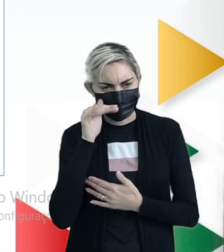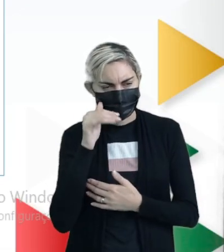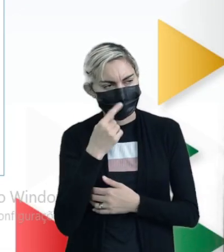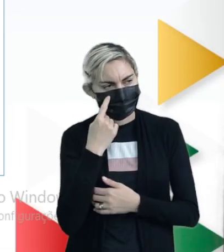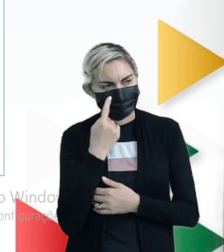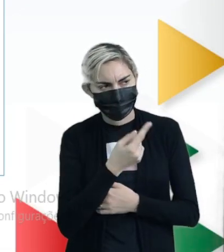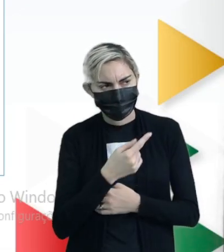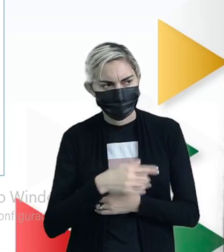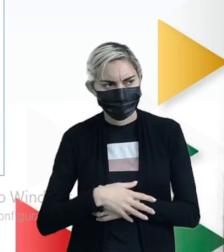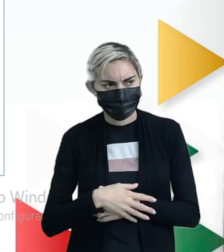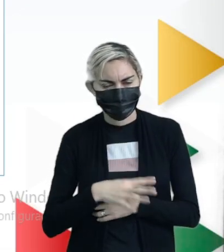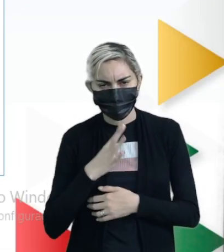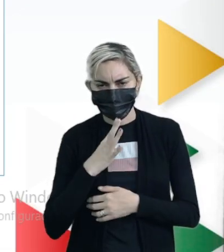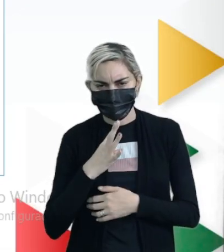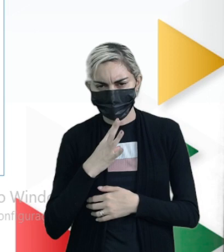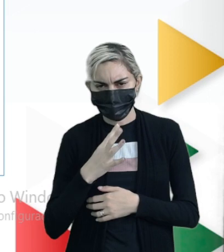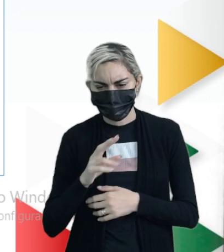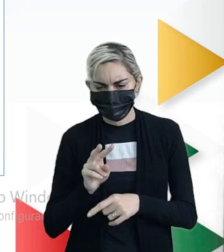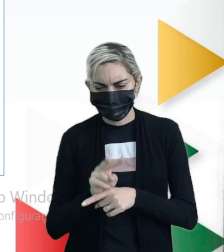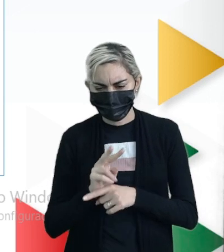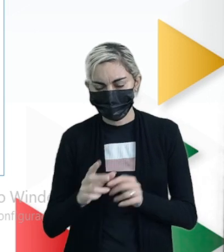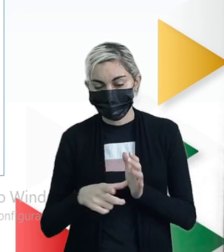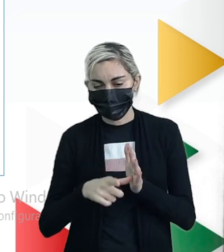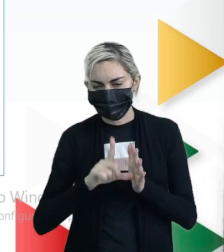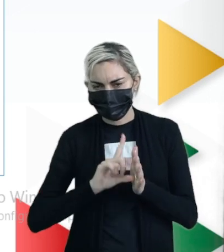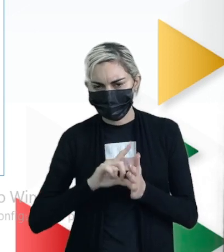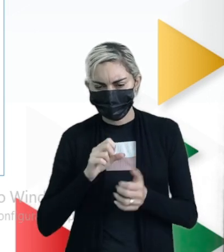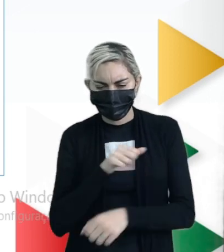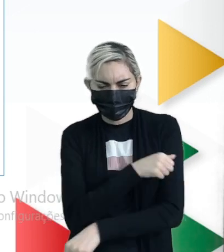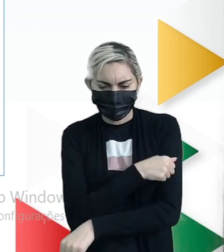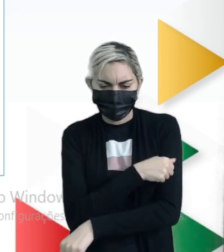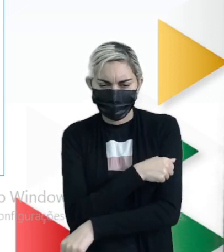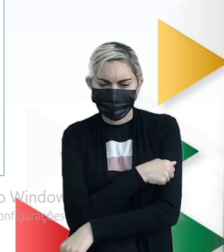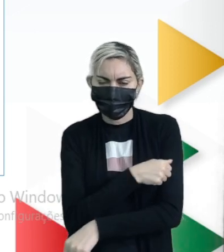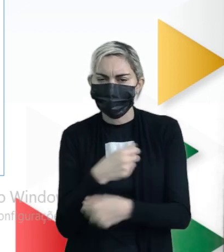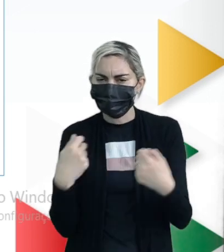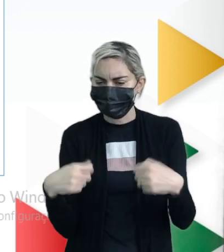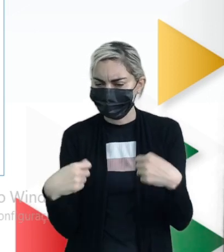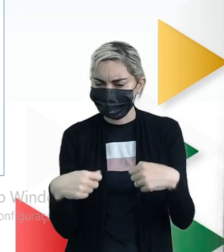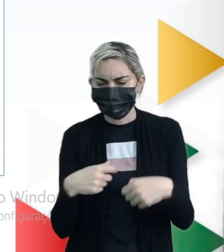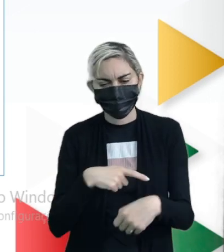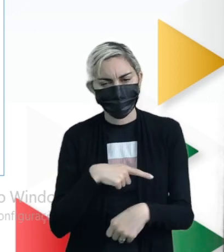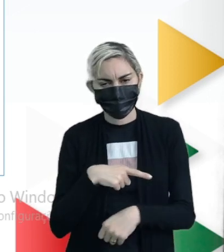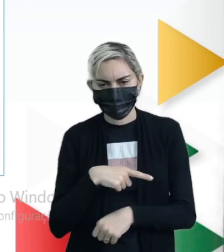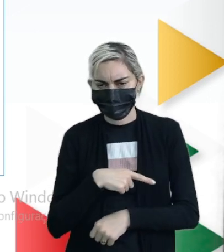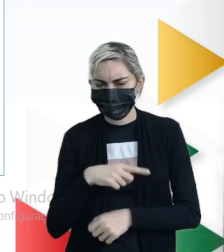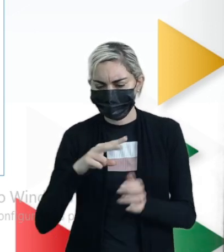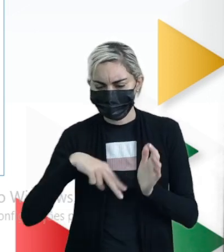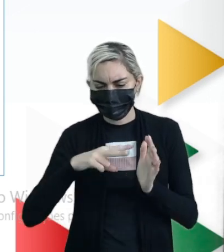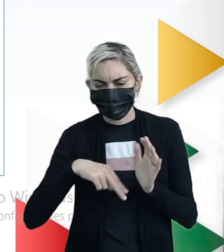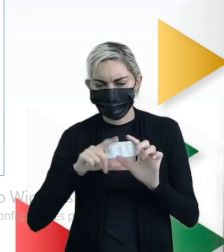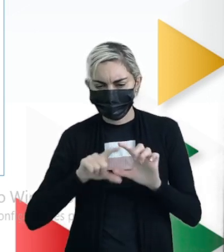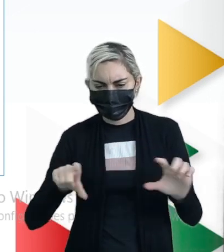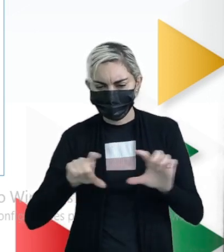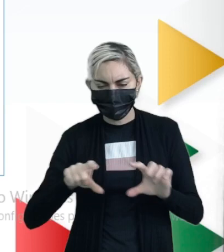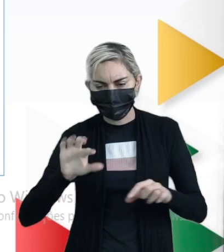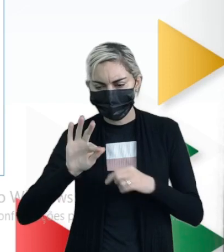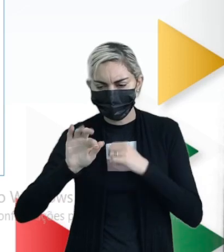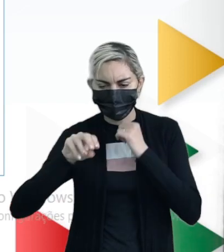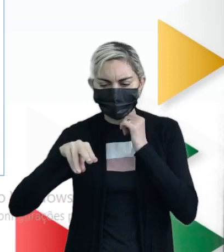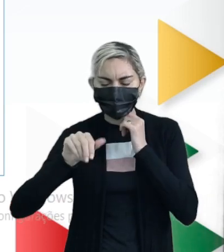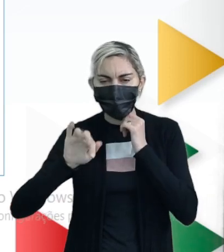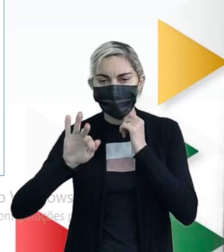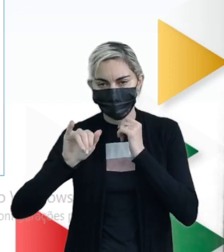Acompanhe os conhecimentos prévios que os estudantes precisam ter para ler as tirinhas de Mafalda